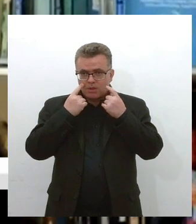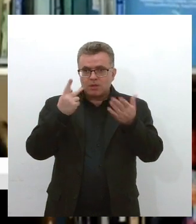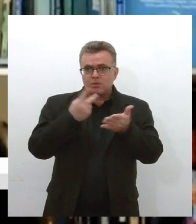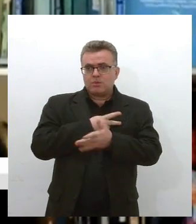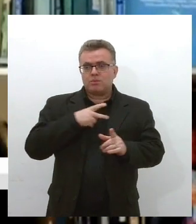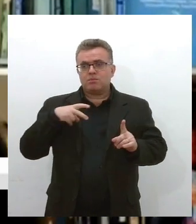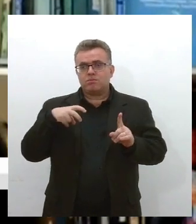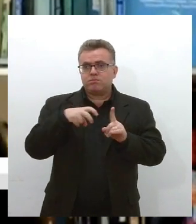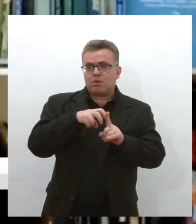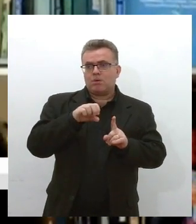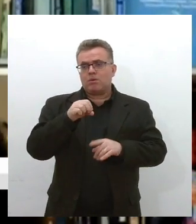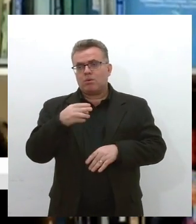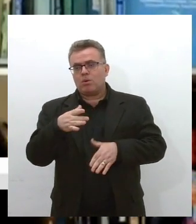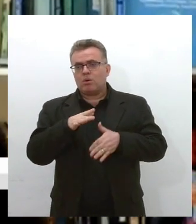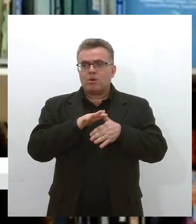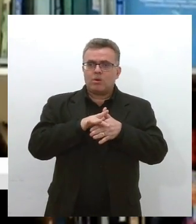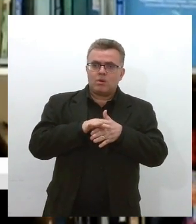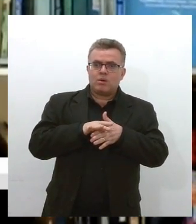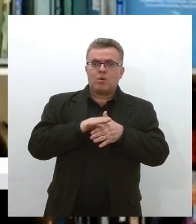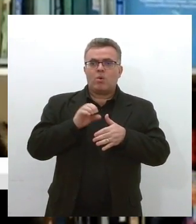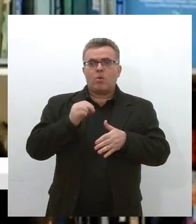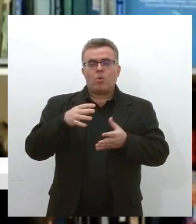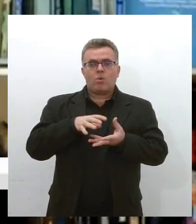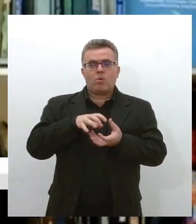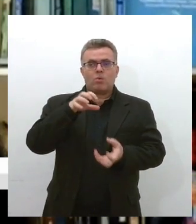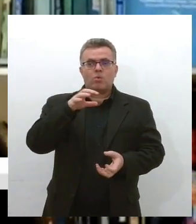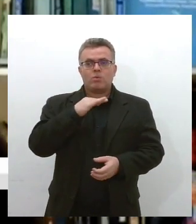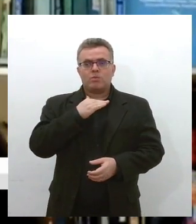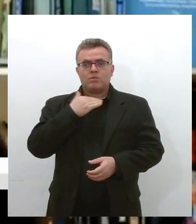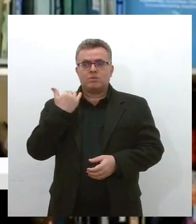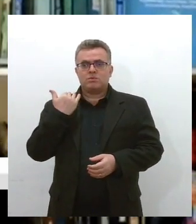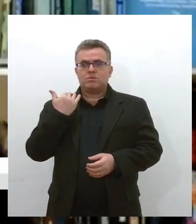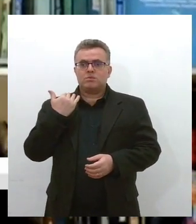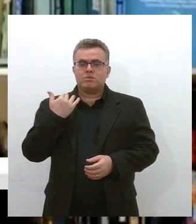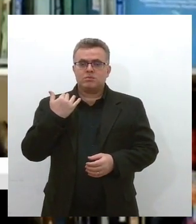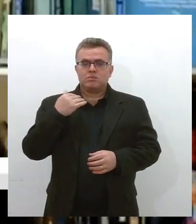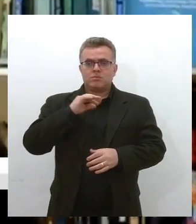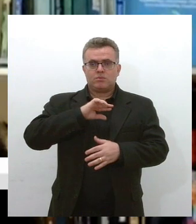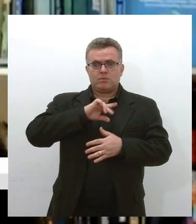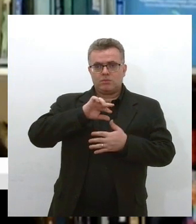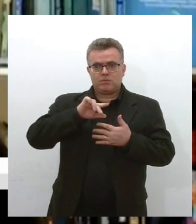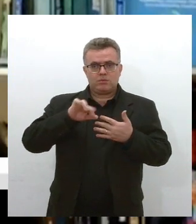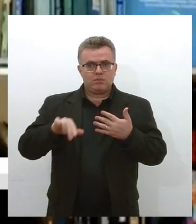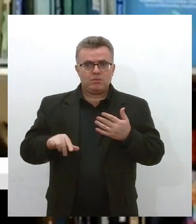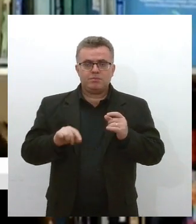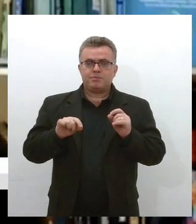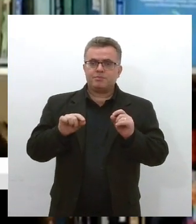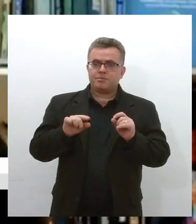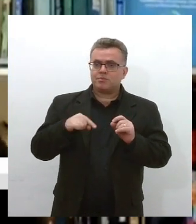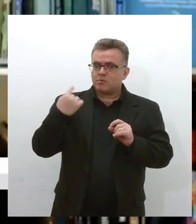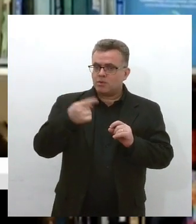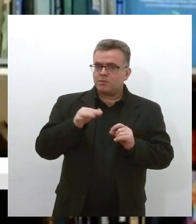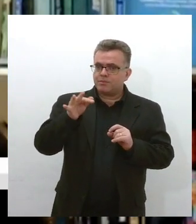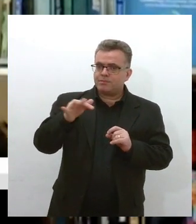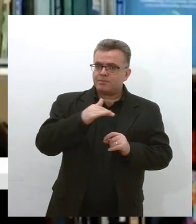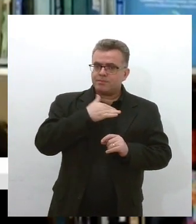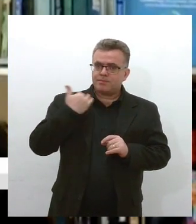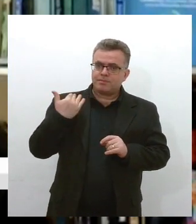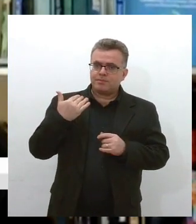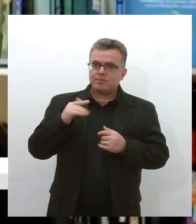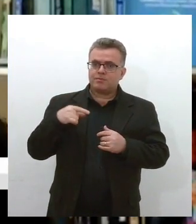por um processo de envelhecimento natural, sem intercorrências, ainda assim todos nós vamos morrer. Só que a gente não para